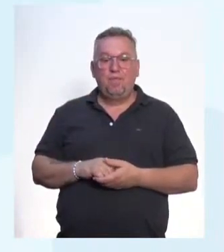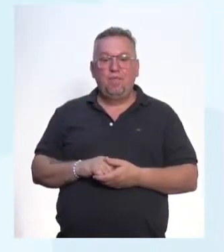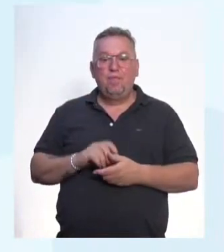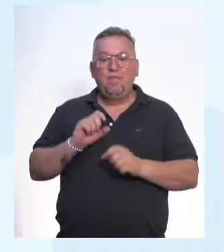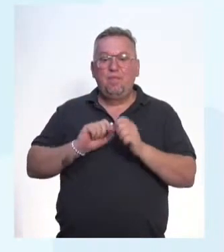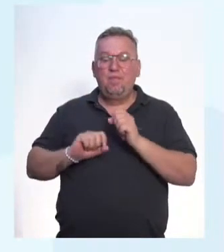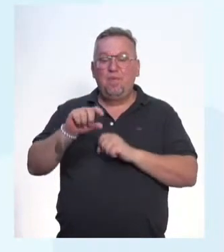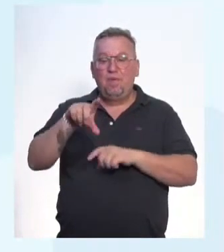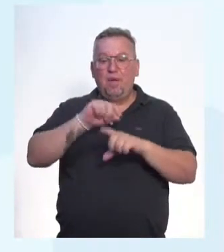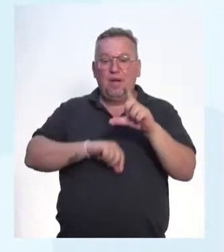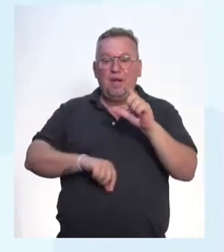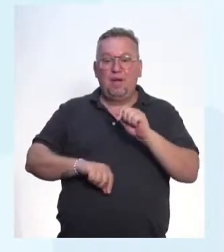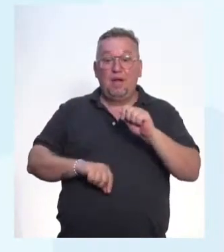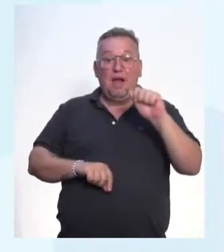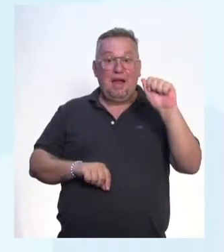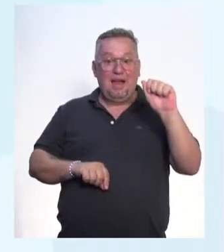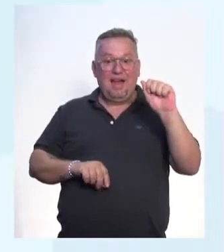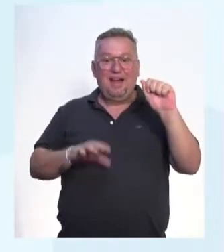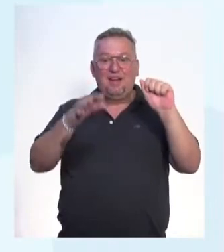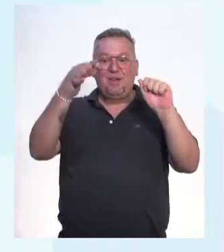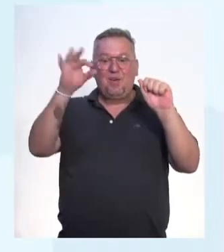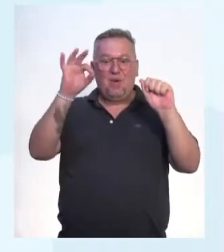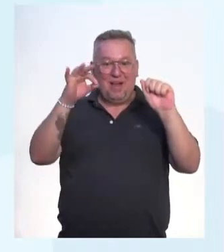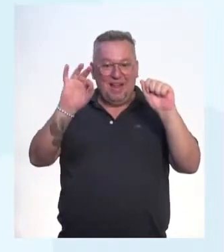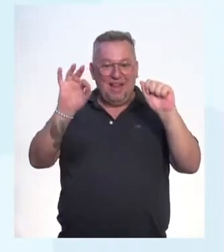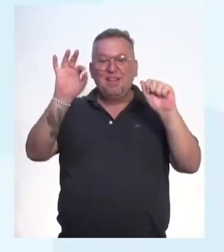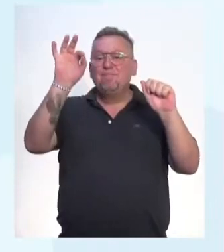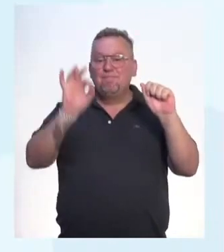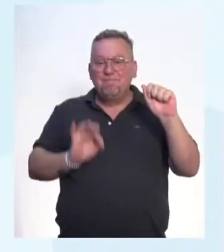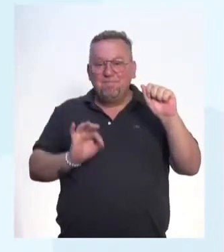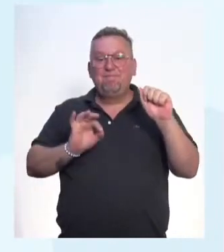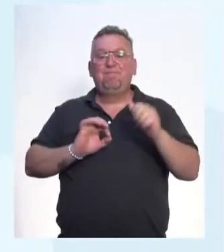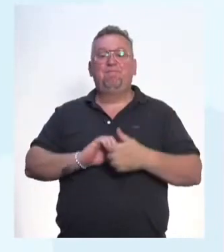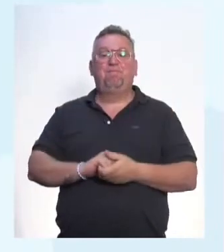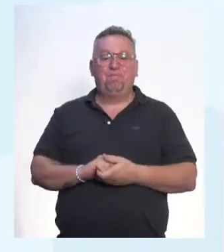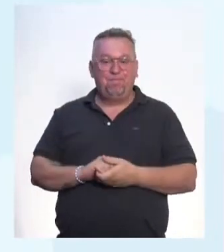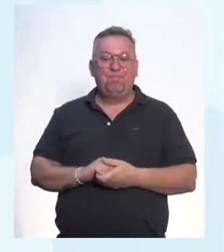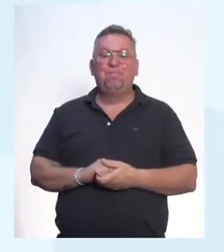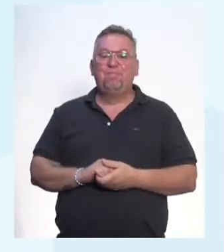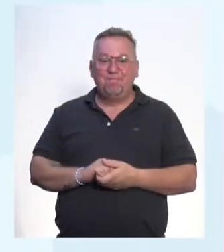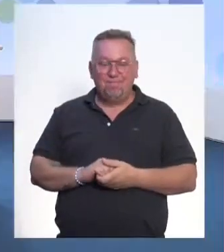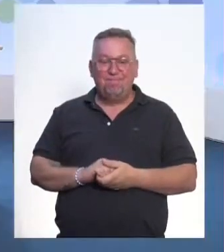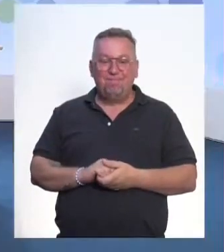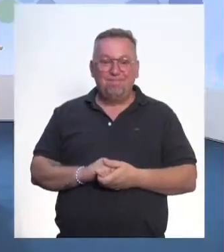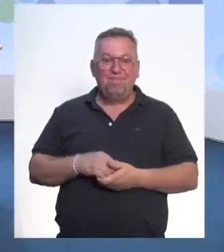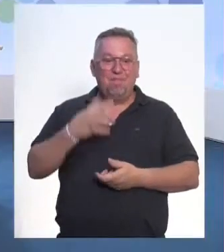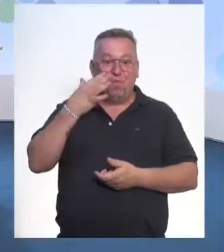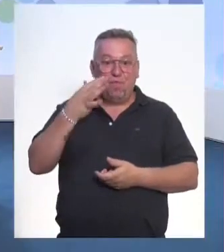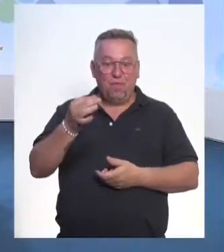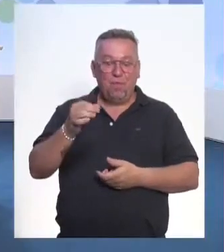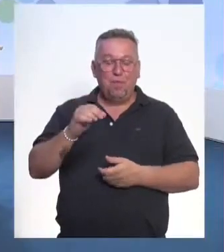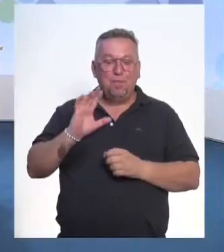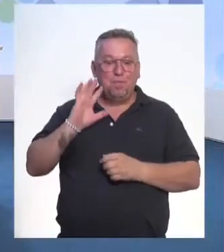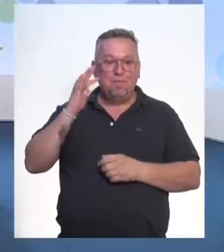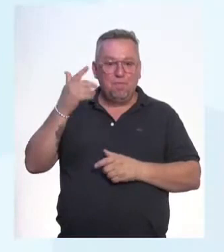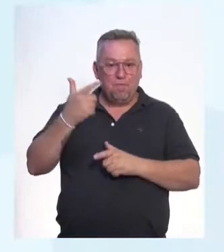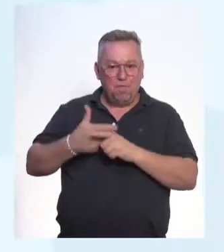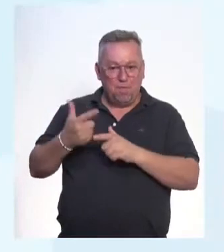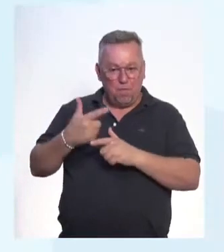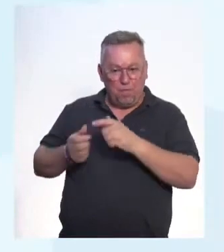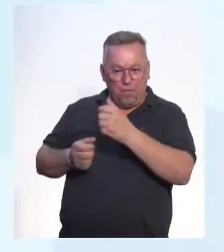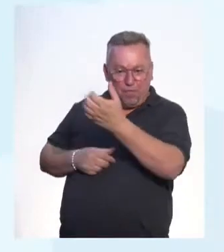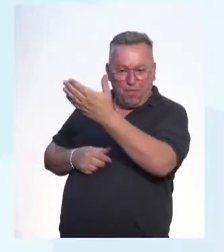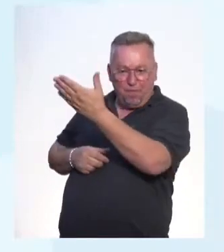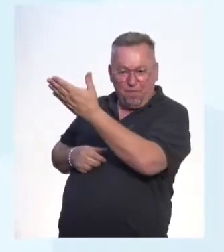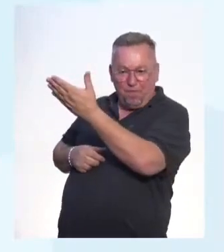Então, a alternativa A é a nossa alternativa correta. Observem a resolução da atividade